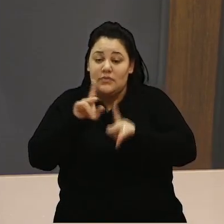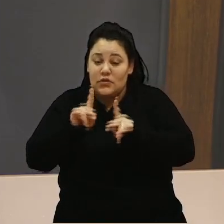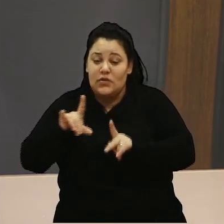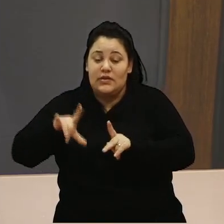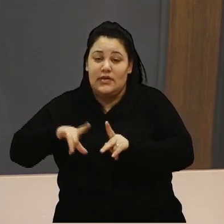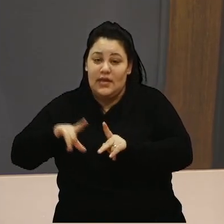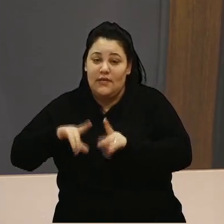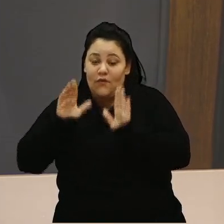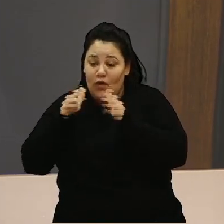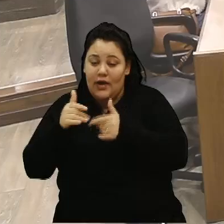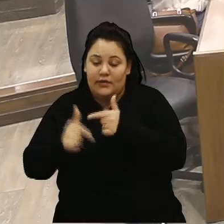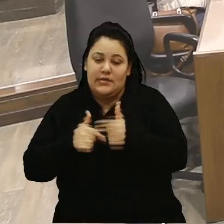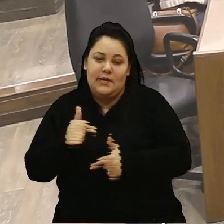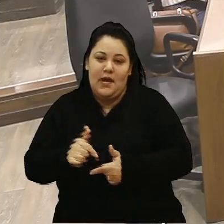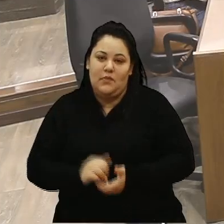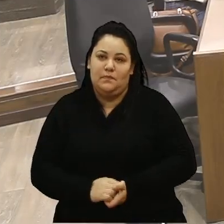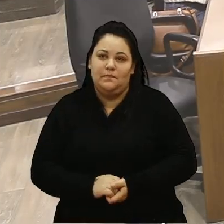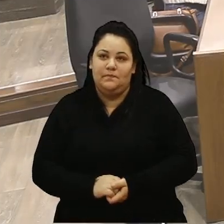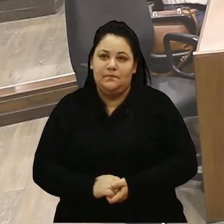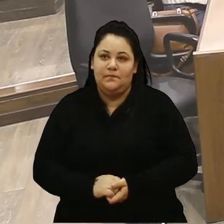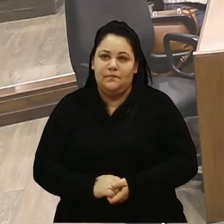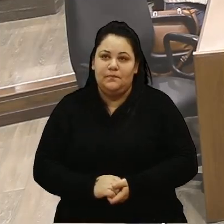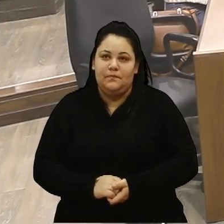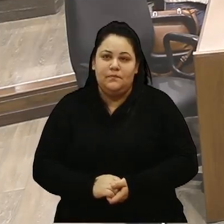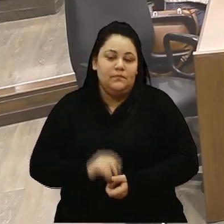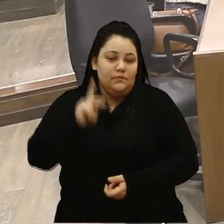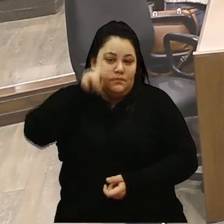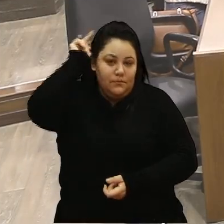nossa cidade. Muito obrigada, vereadora Estela. Vereador Iago.